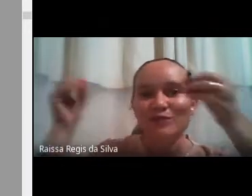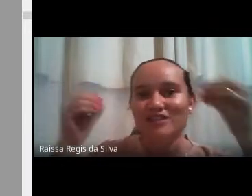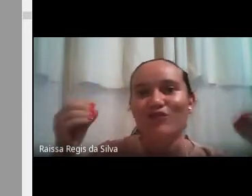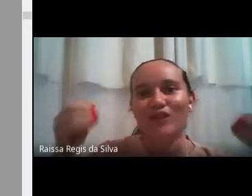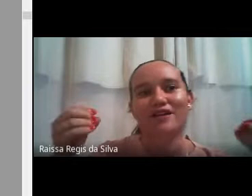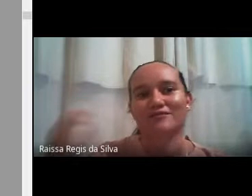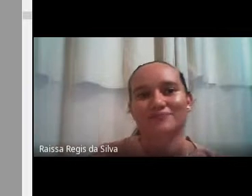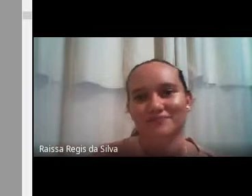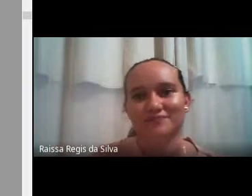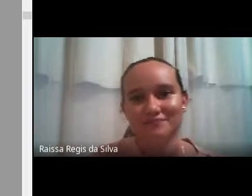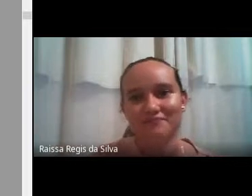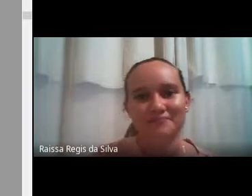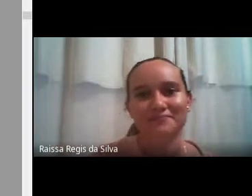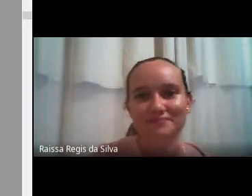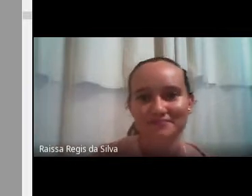símbolo significa.